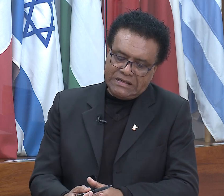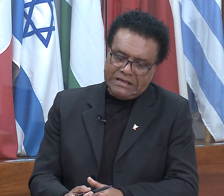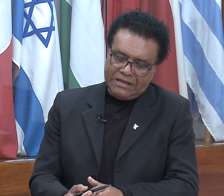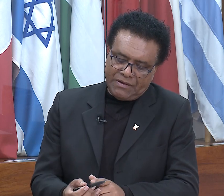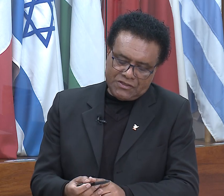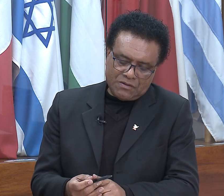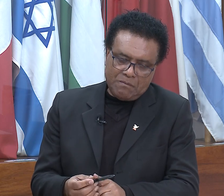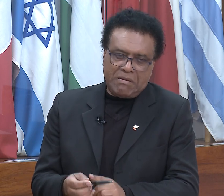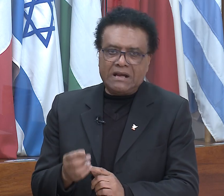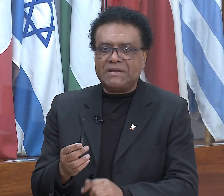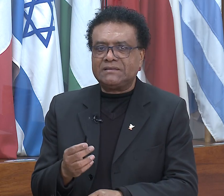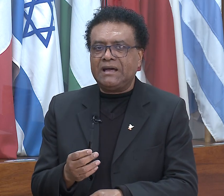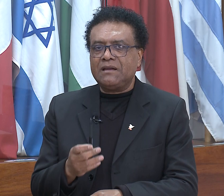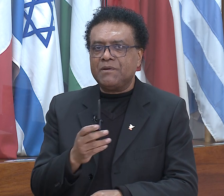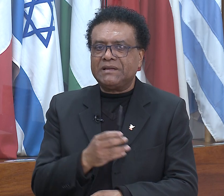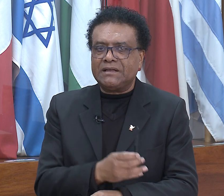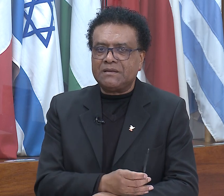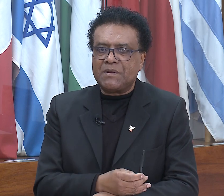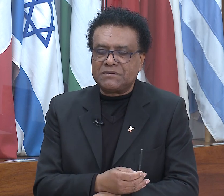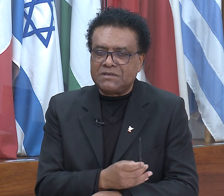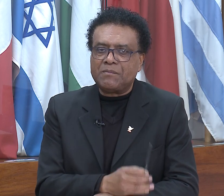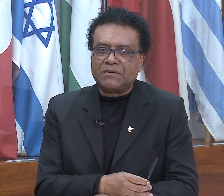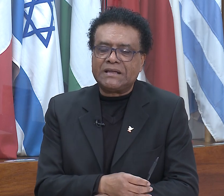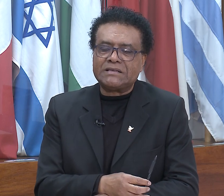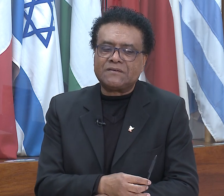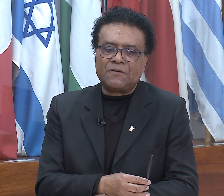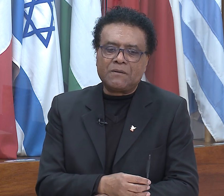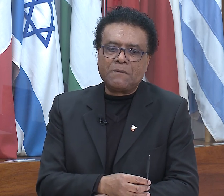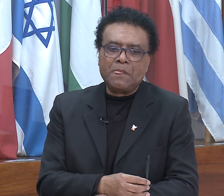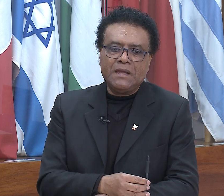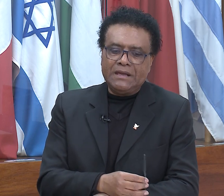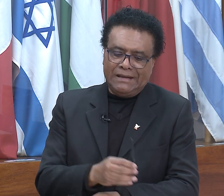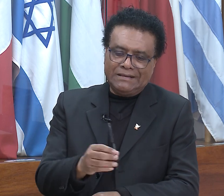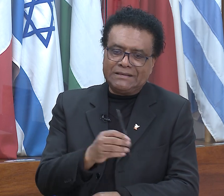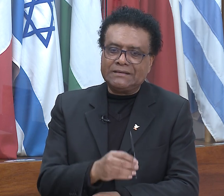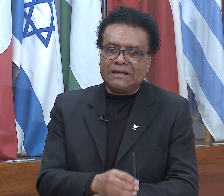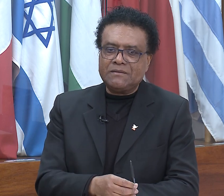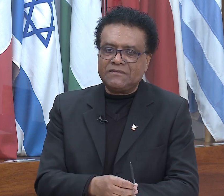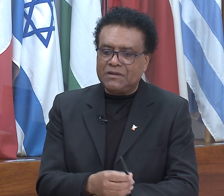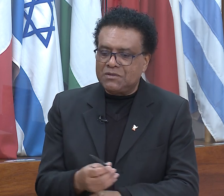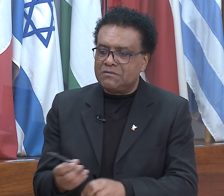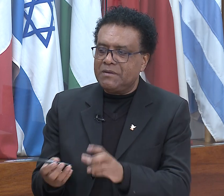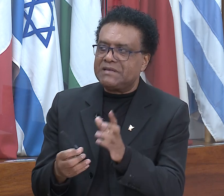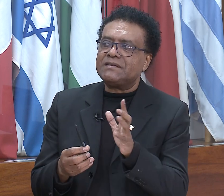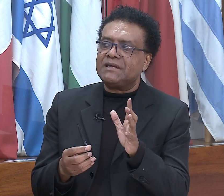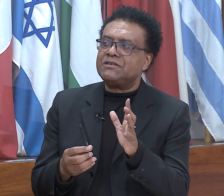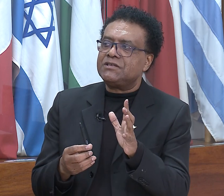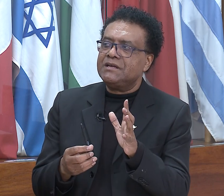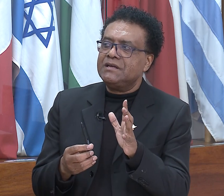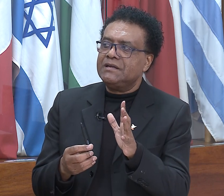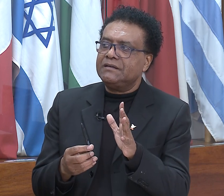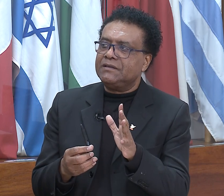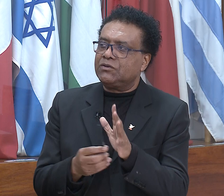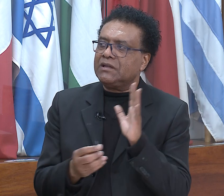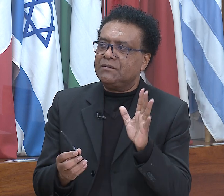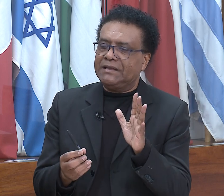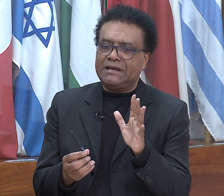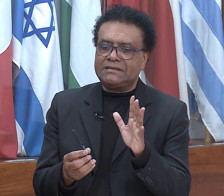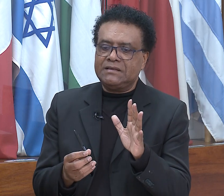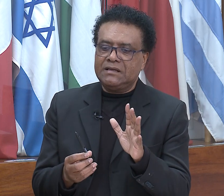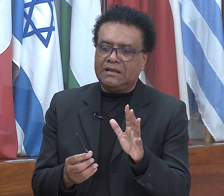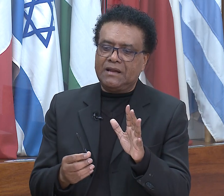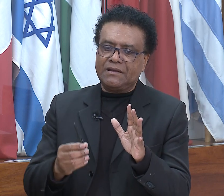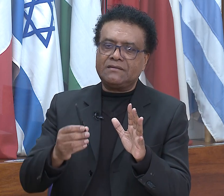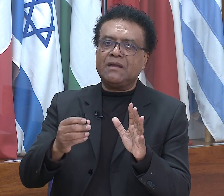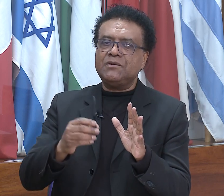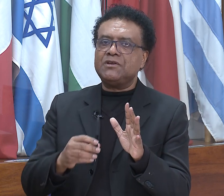sua vida né Eu acredito que um parlamentar e vai mandar soltar dessa forma ele entra dentro da Câmara dos Vereadores como representante Vitória da